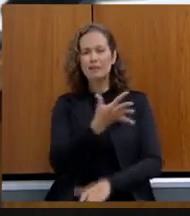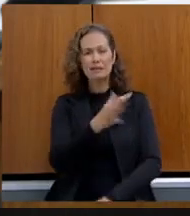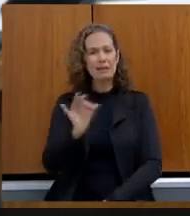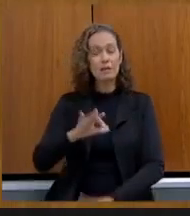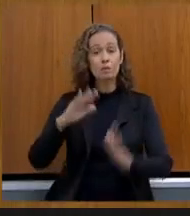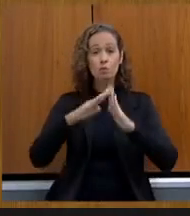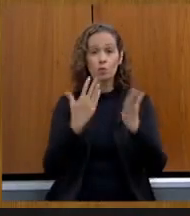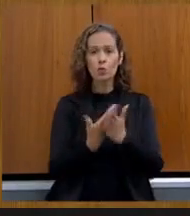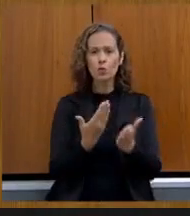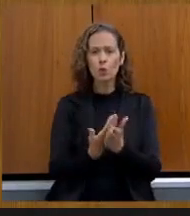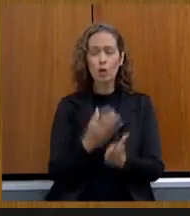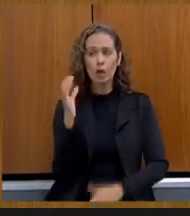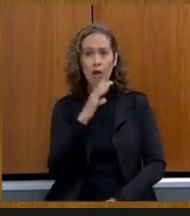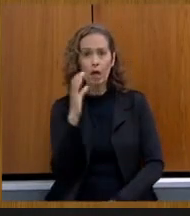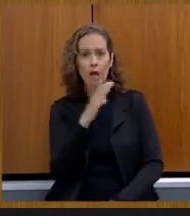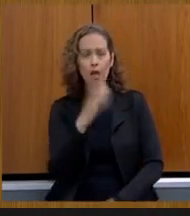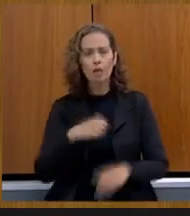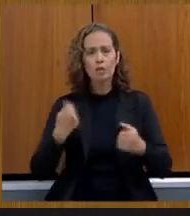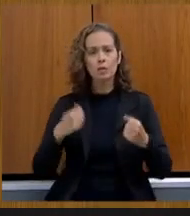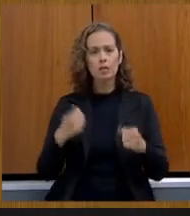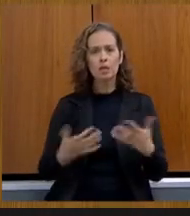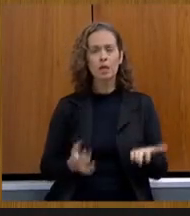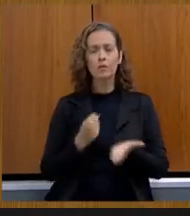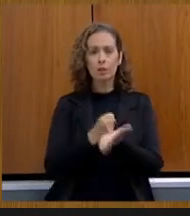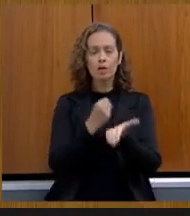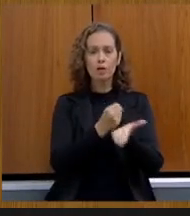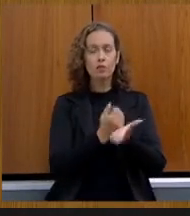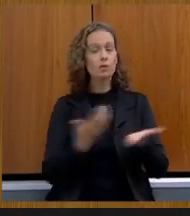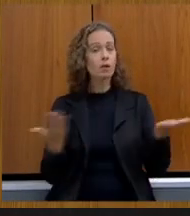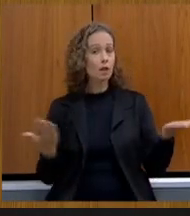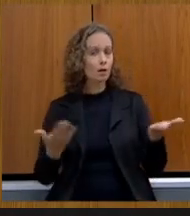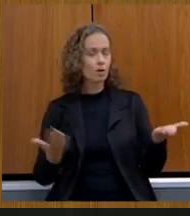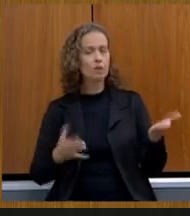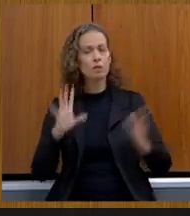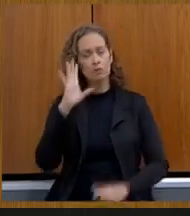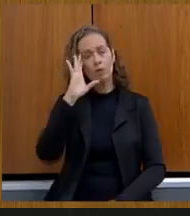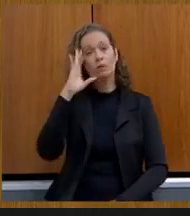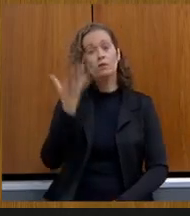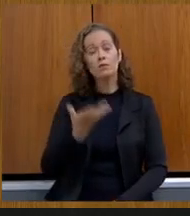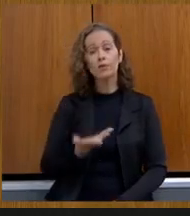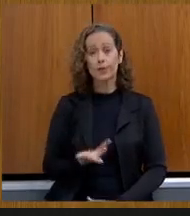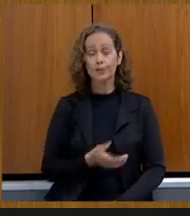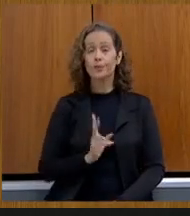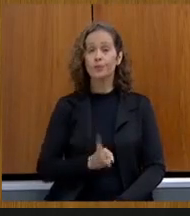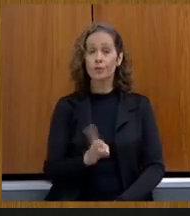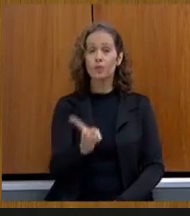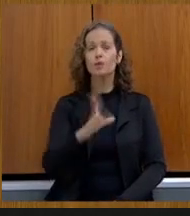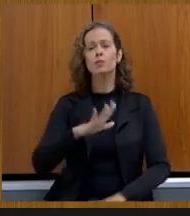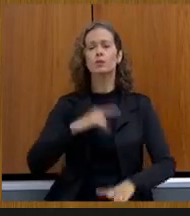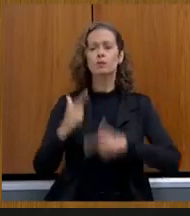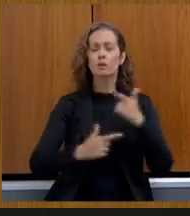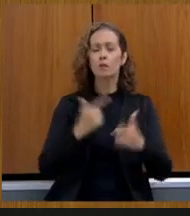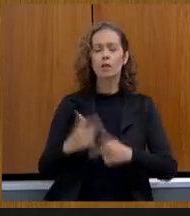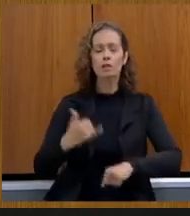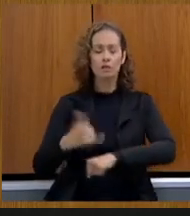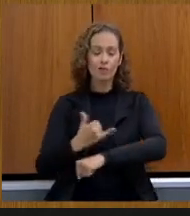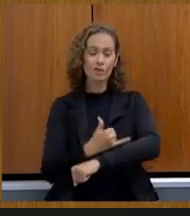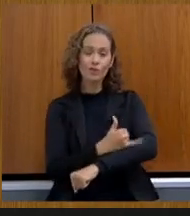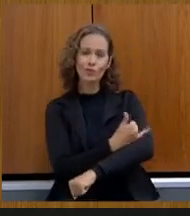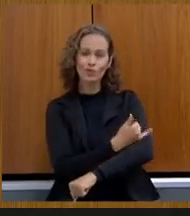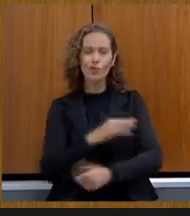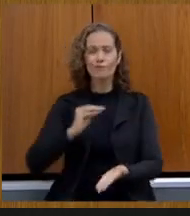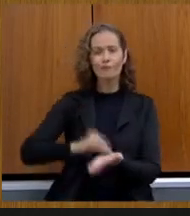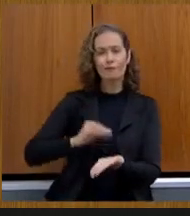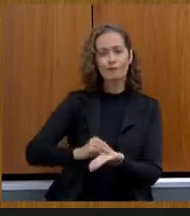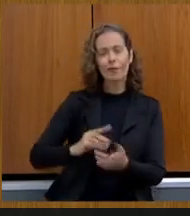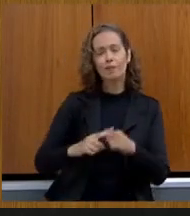conseguimos dirimir todas as questões emergenciais estamos agora trabalhando naquelas que ainda estão com uma situação de infraestrutura não desejada